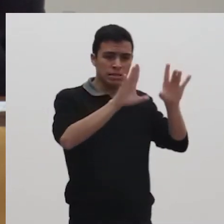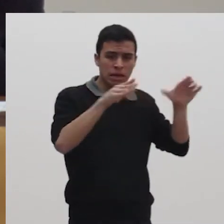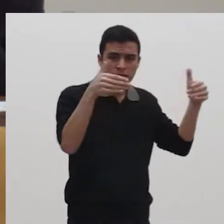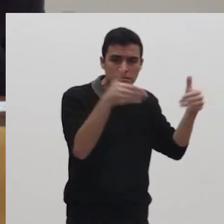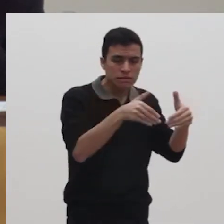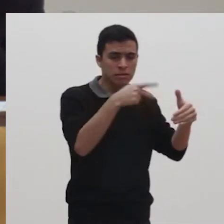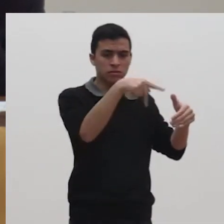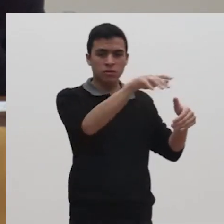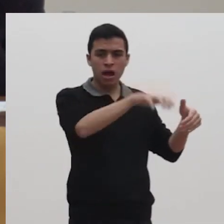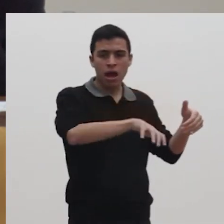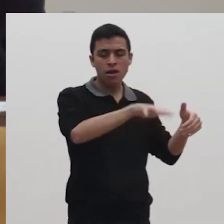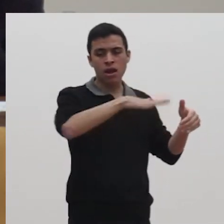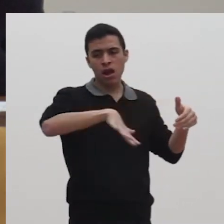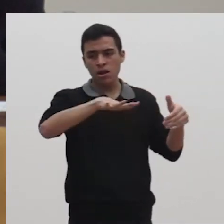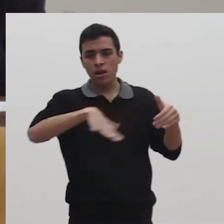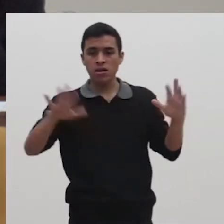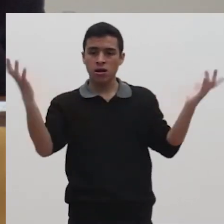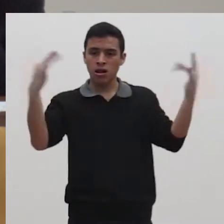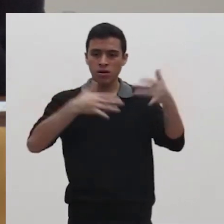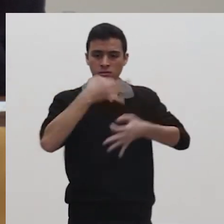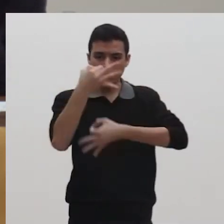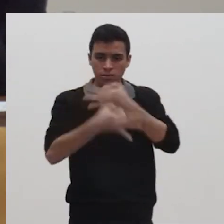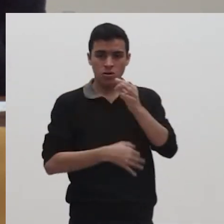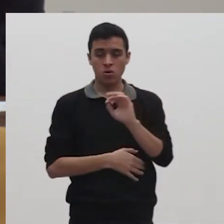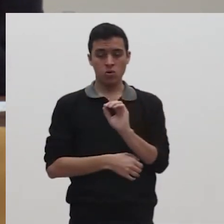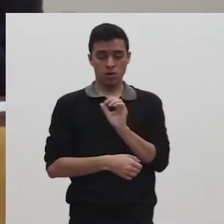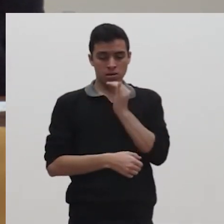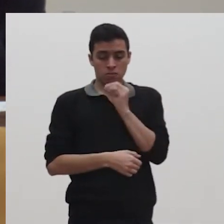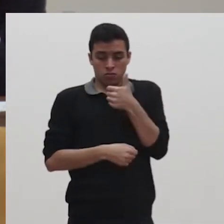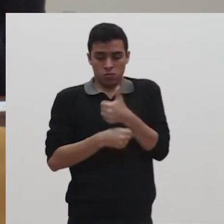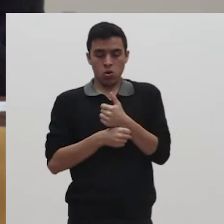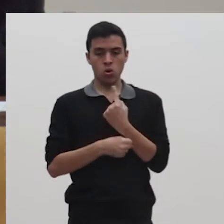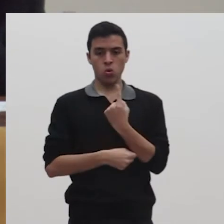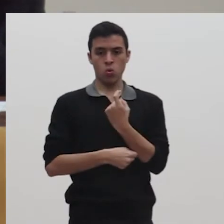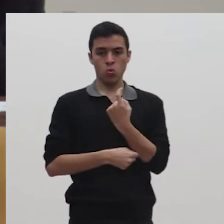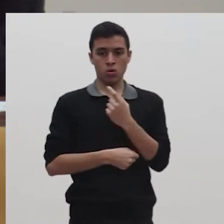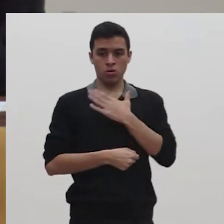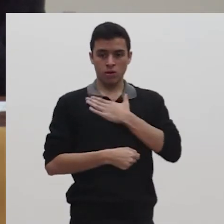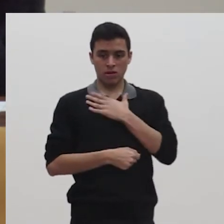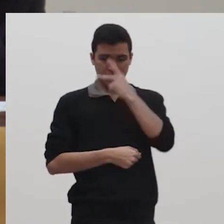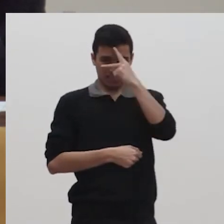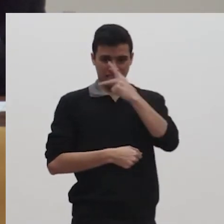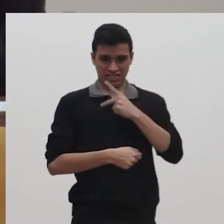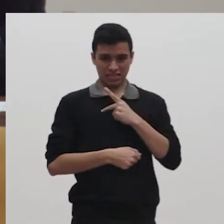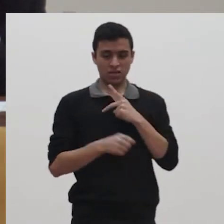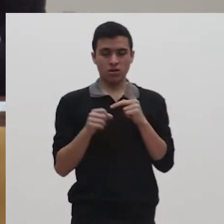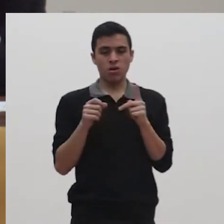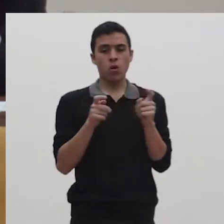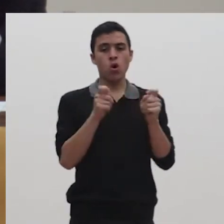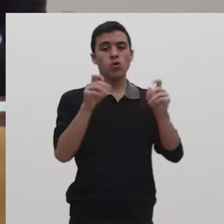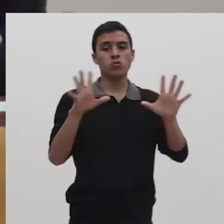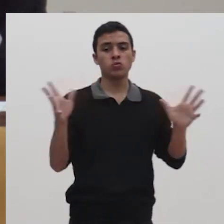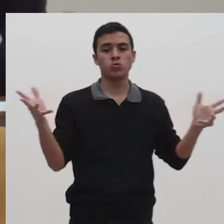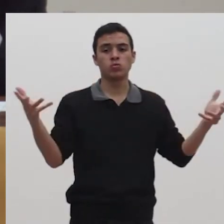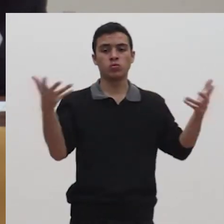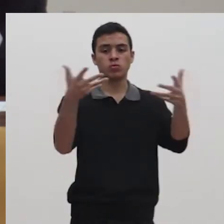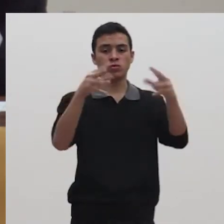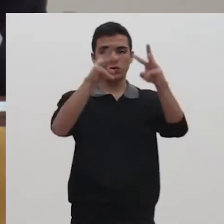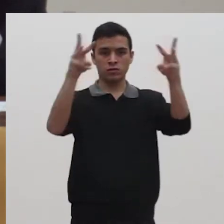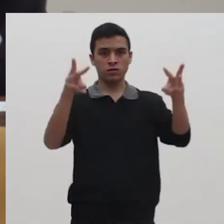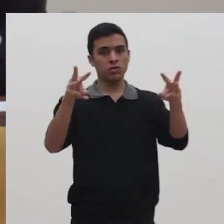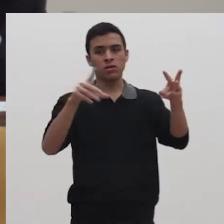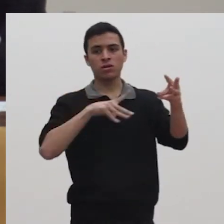especialistas nas suas várias áreas. Ninguém, um gestor não pode querer assumir para si a onisciência de uma universidade